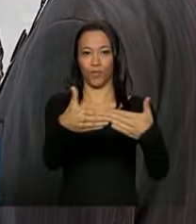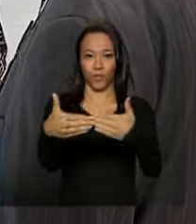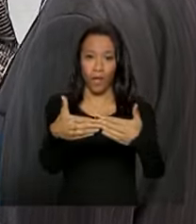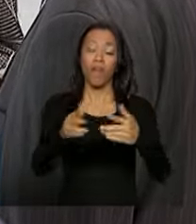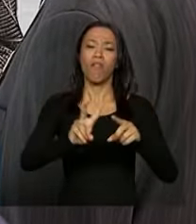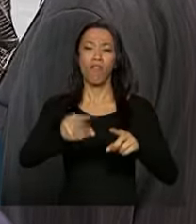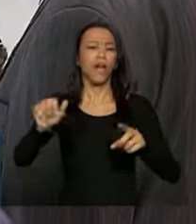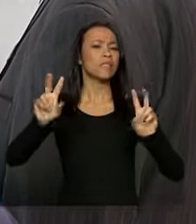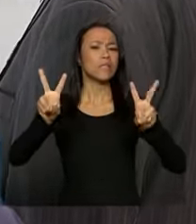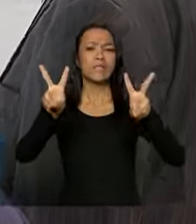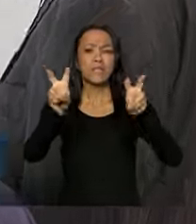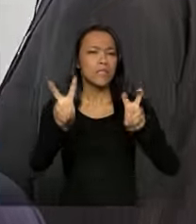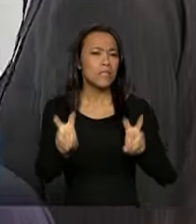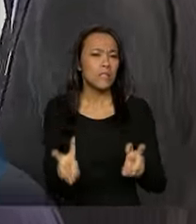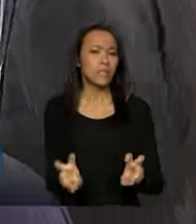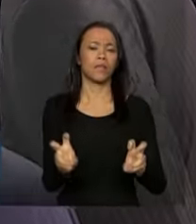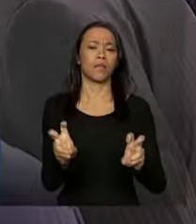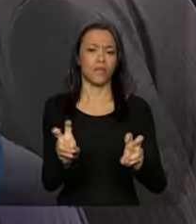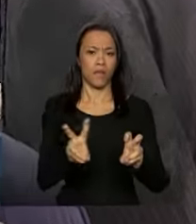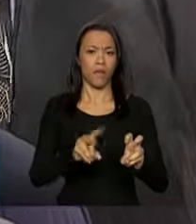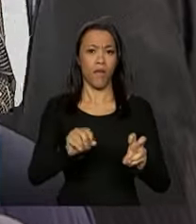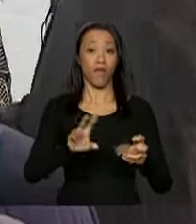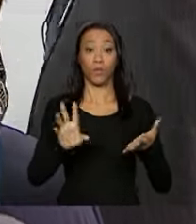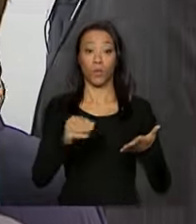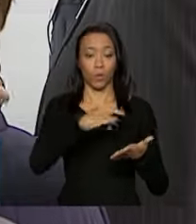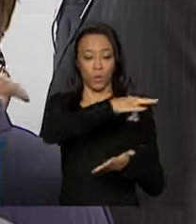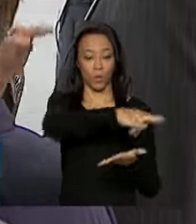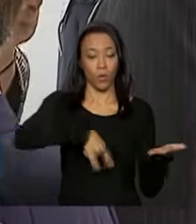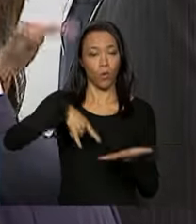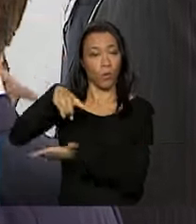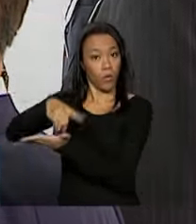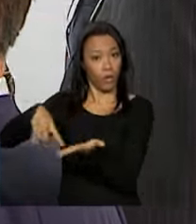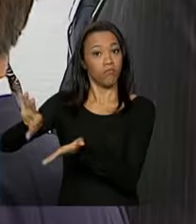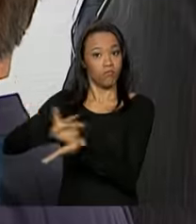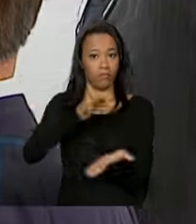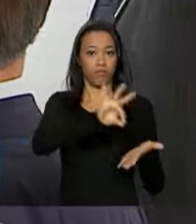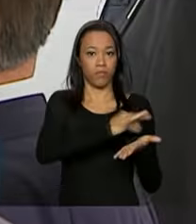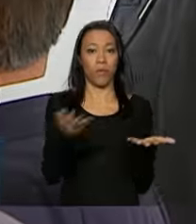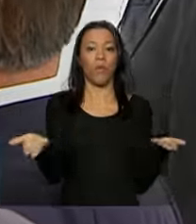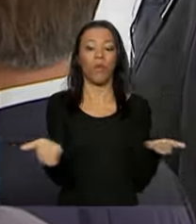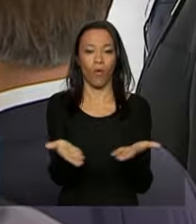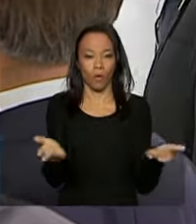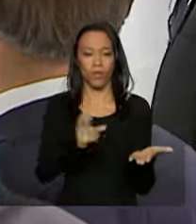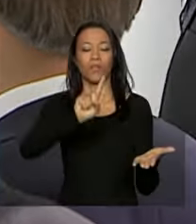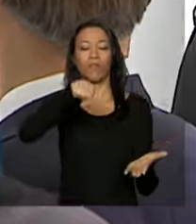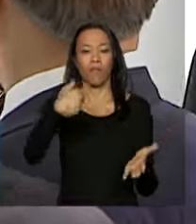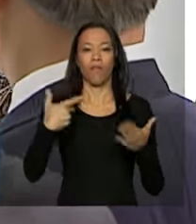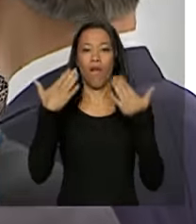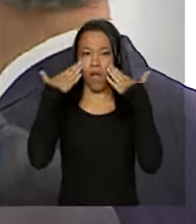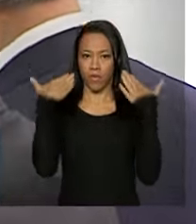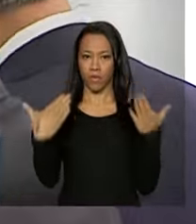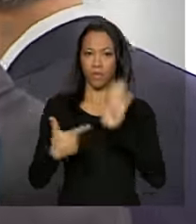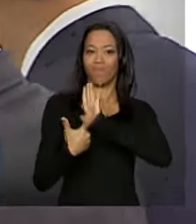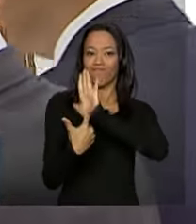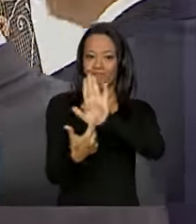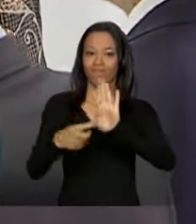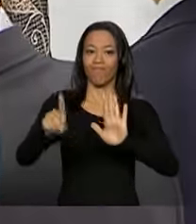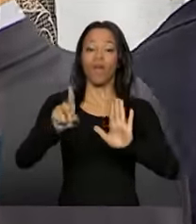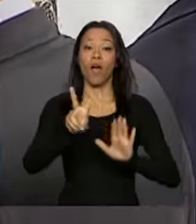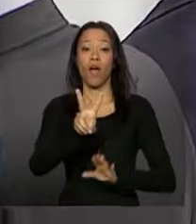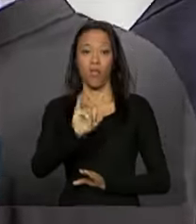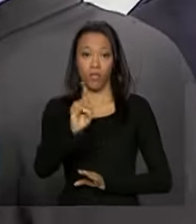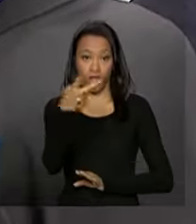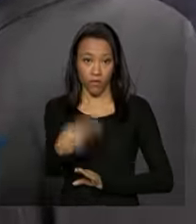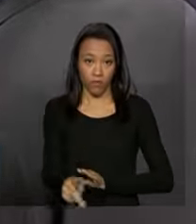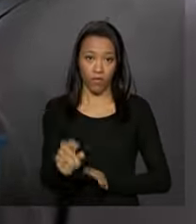os temas dos atos que serão assinados ainda hoje, que nós vamos transmitir ao vivo a